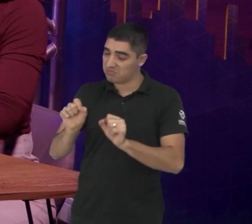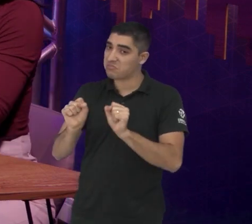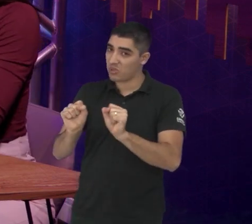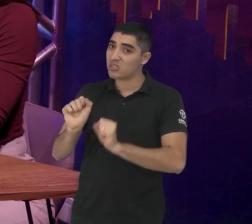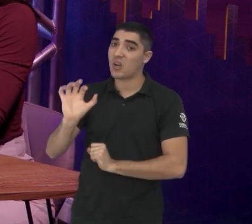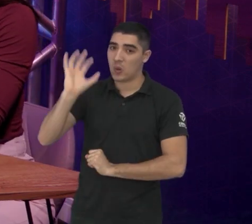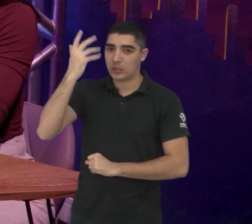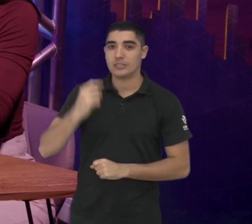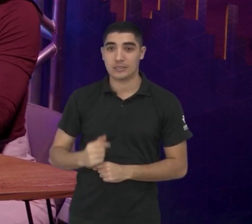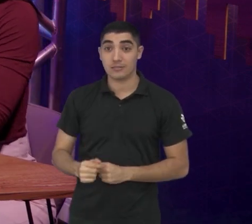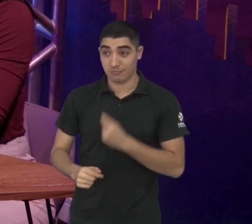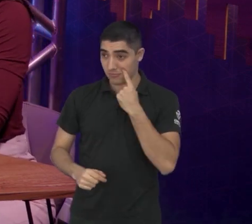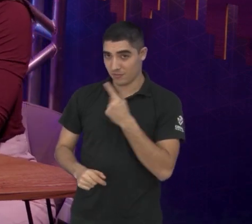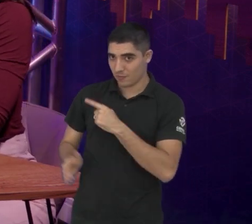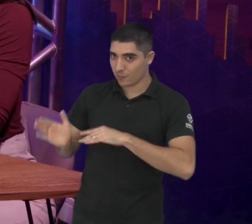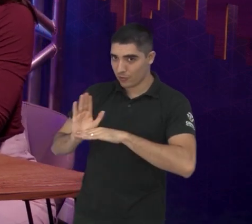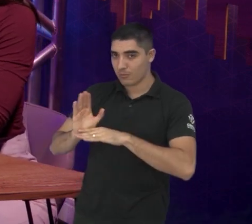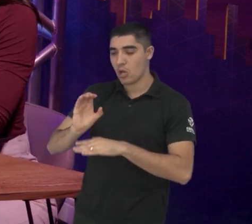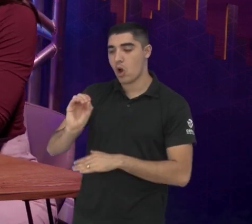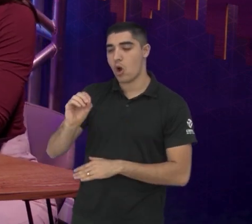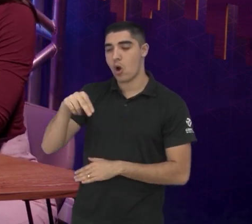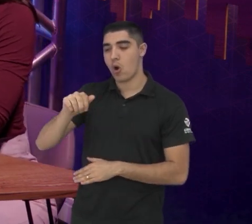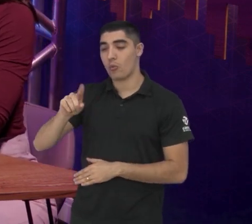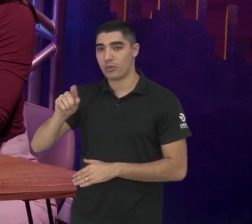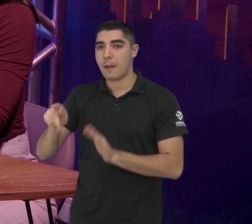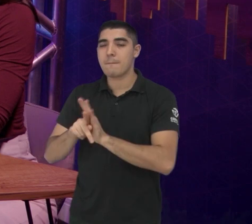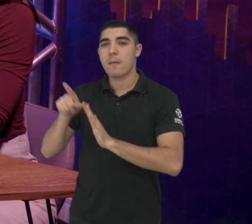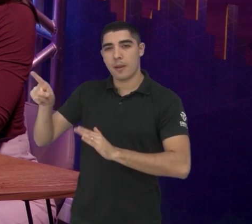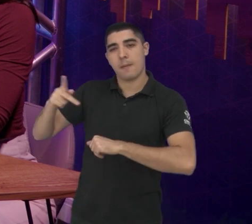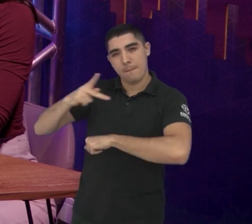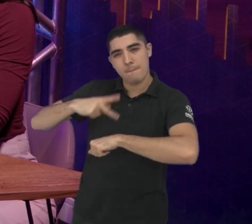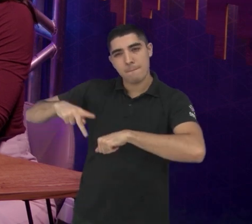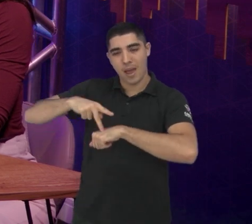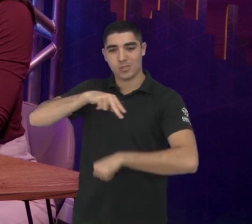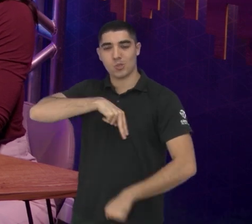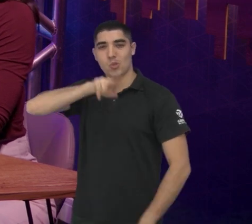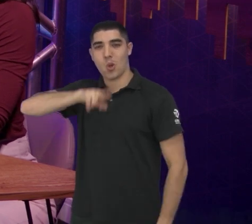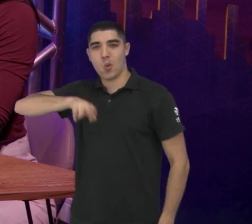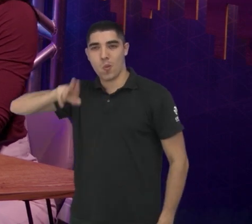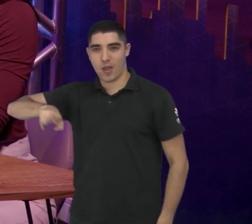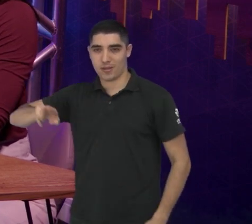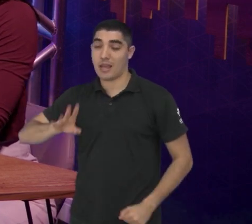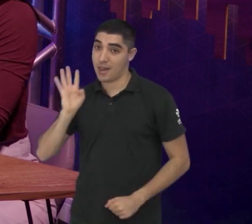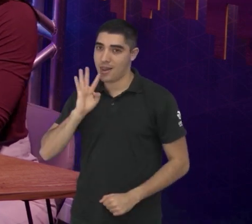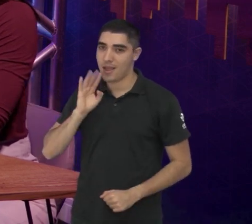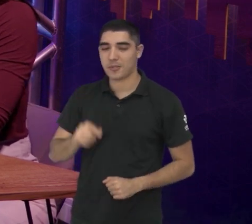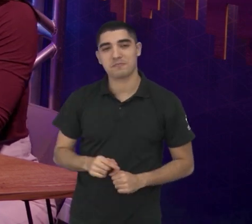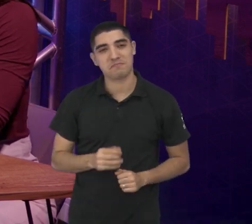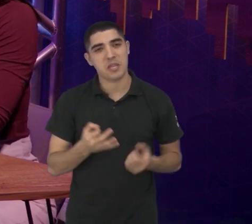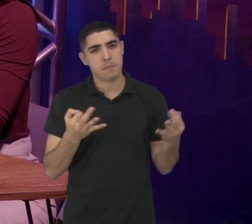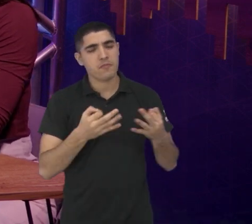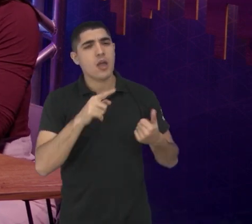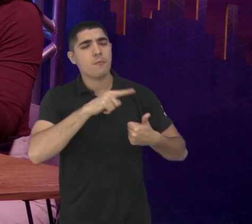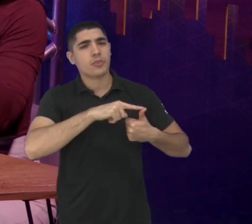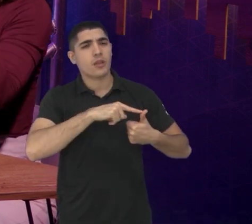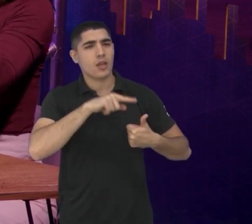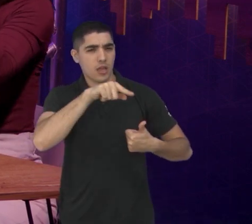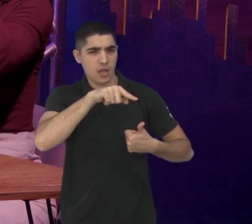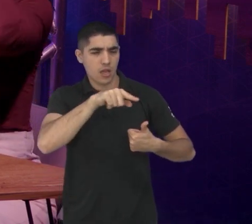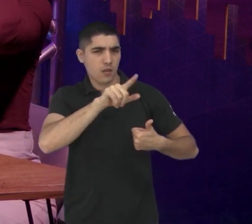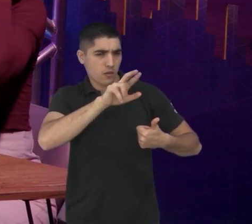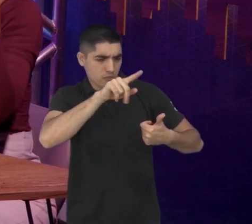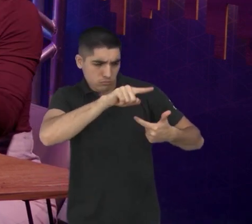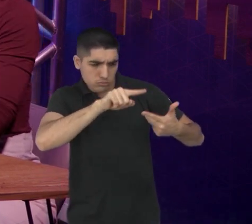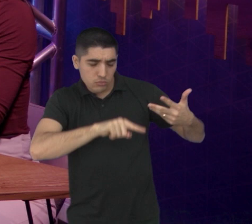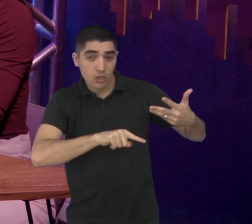vai acontecer. Então tá aí também A Onda, é um filme norueguês muito interessante, gente. Perfeito, Dani. A Onda,